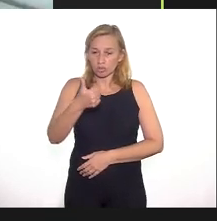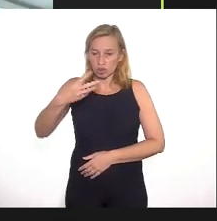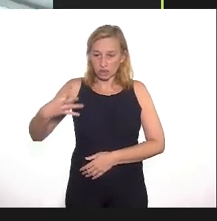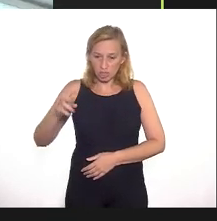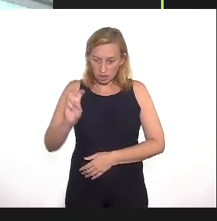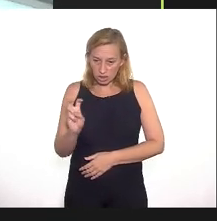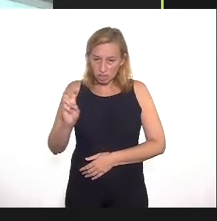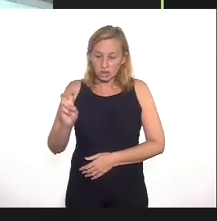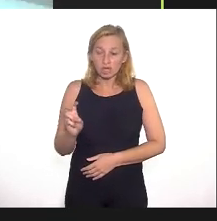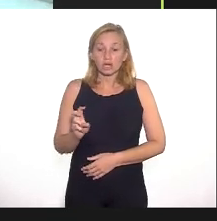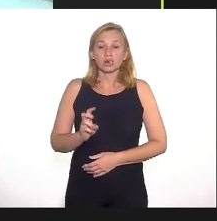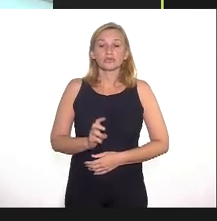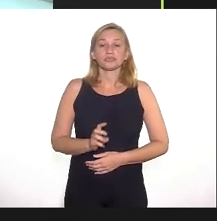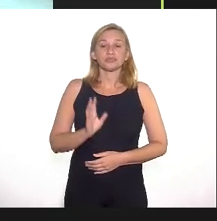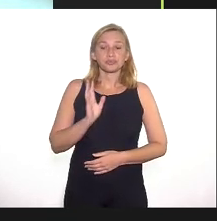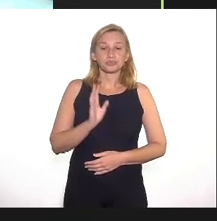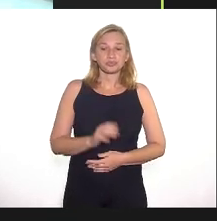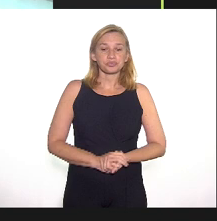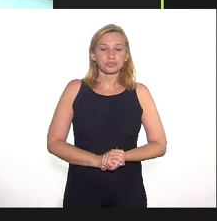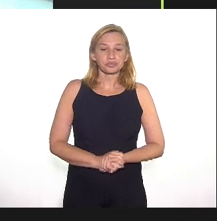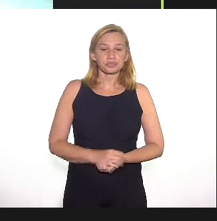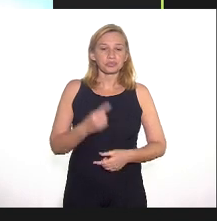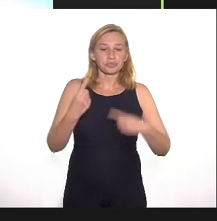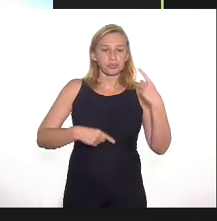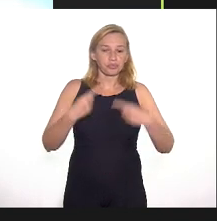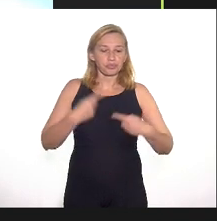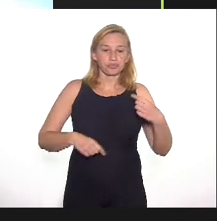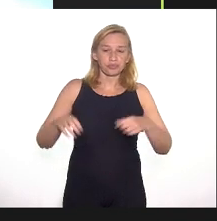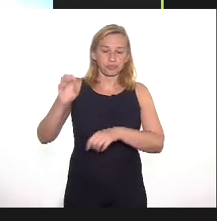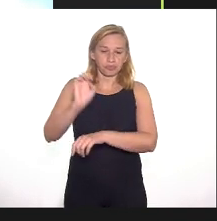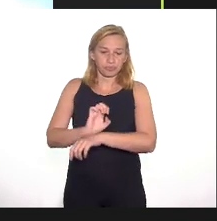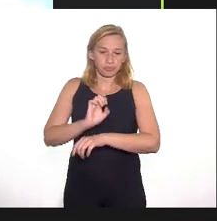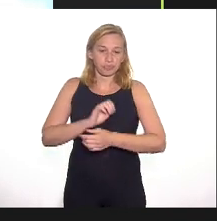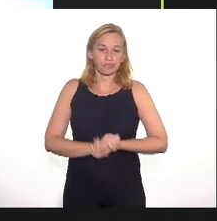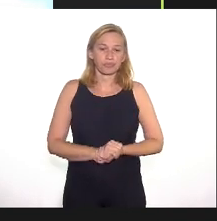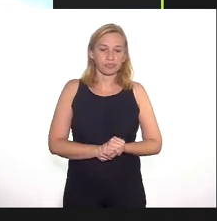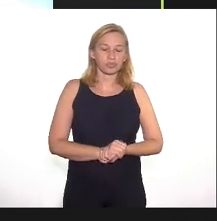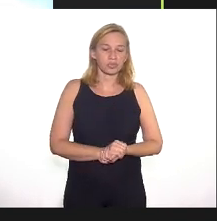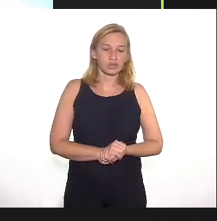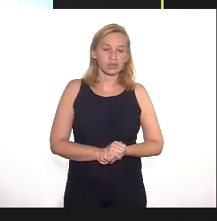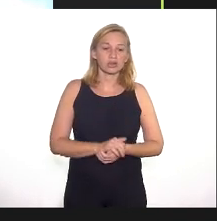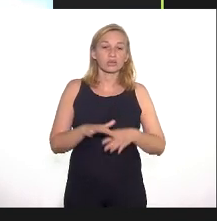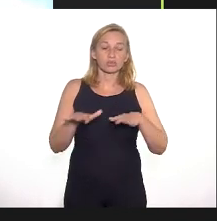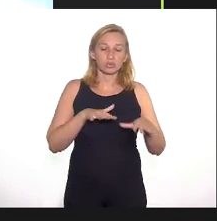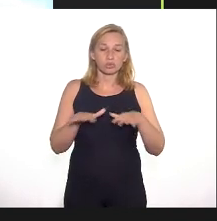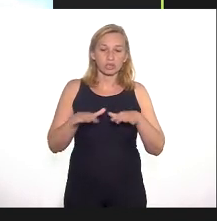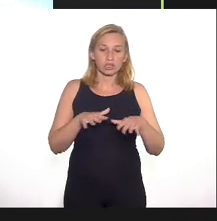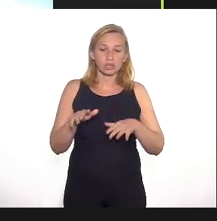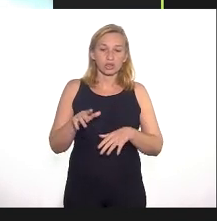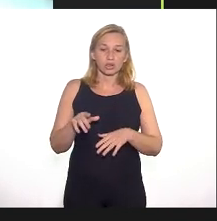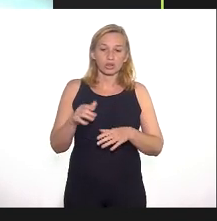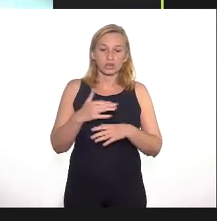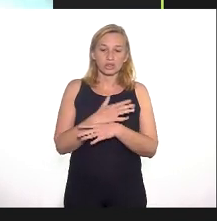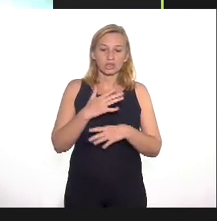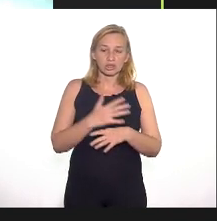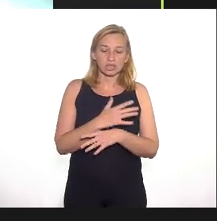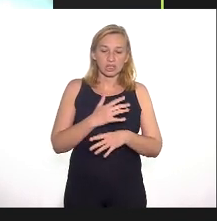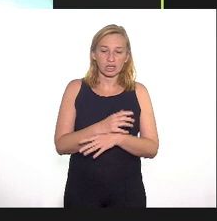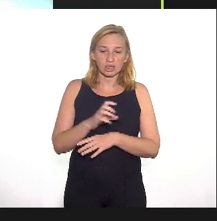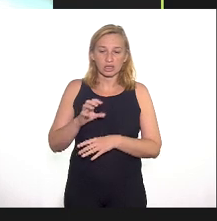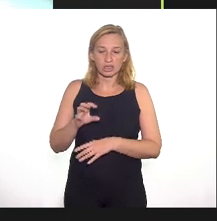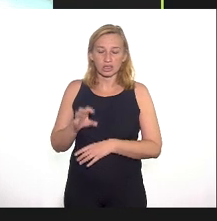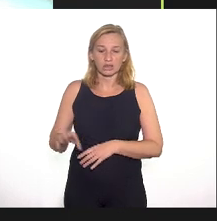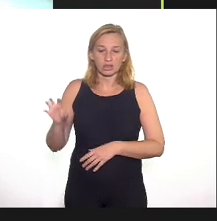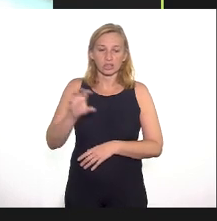238/2015, entendeu? Que estabelece a política estadual de mobilidade urbana e regional, institui o